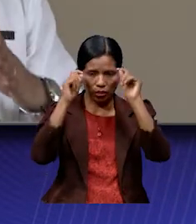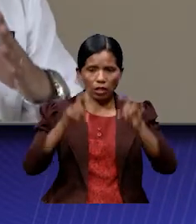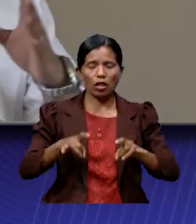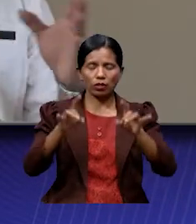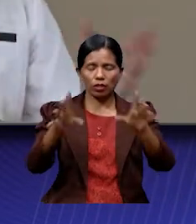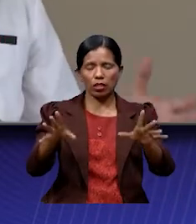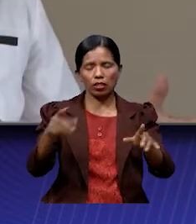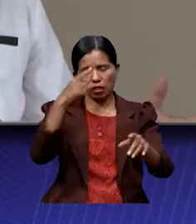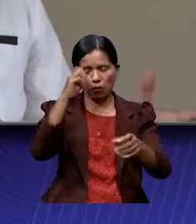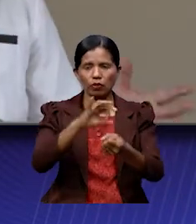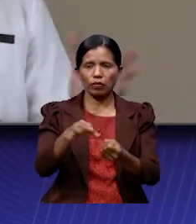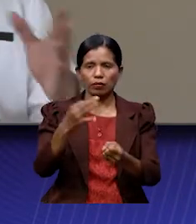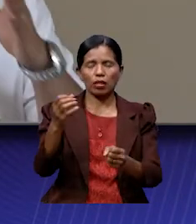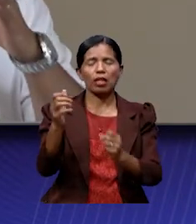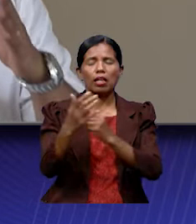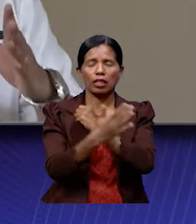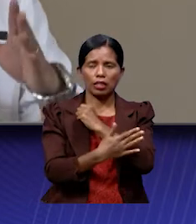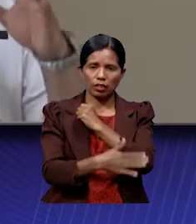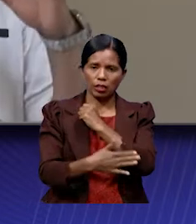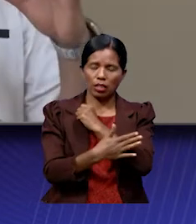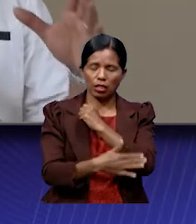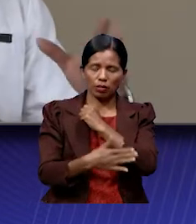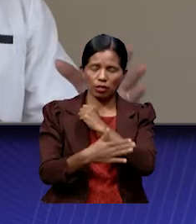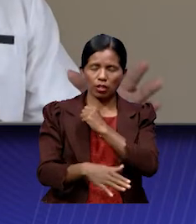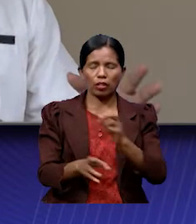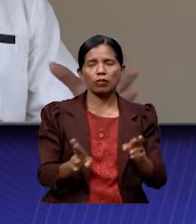nune nação nem aplica estado de emergência, onde a